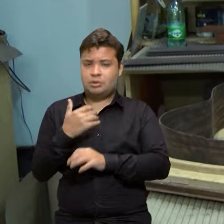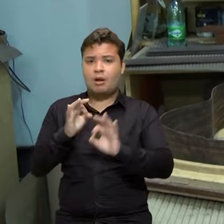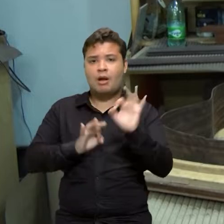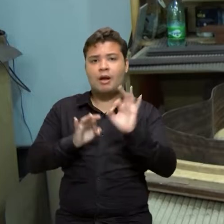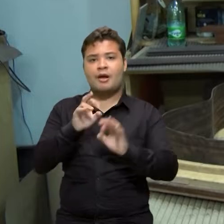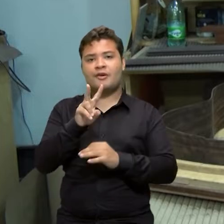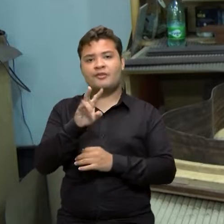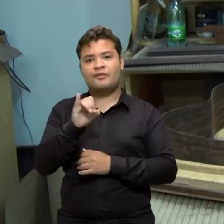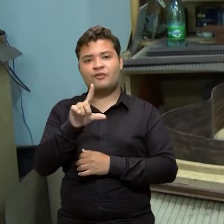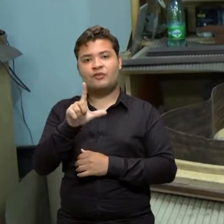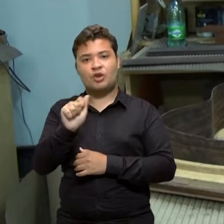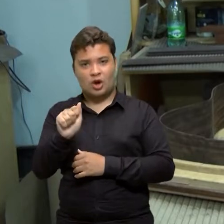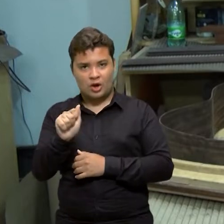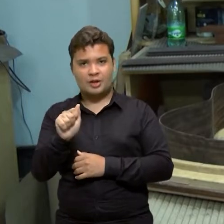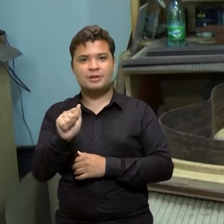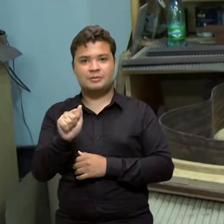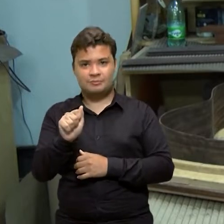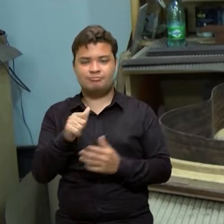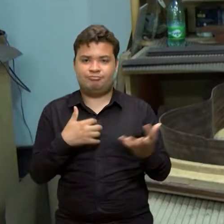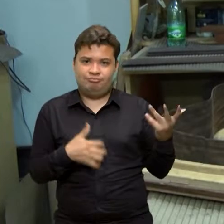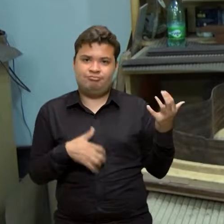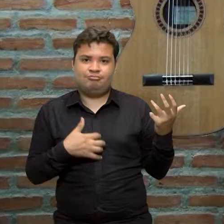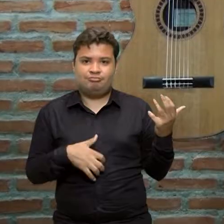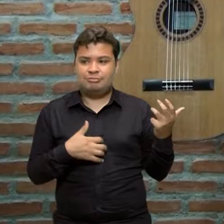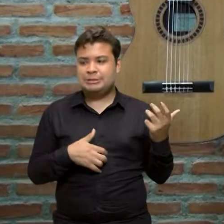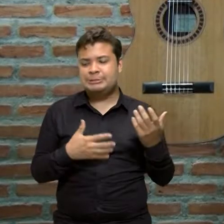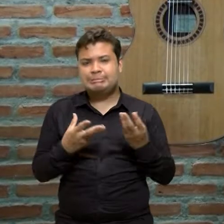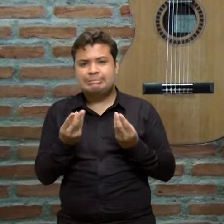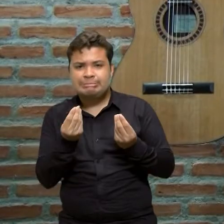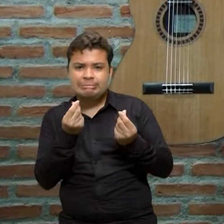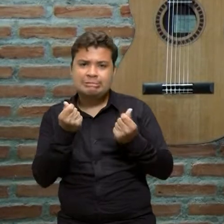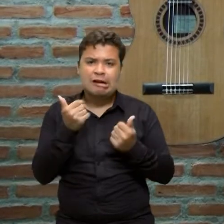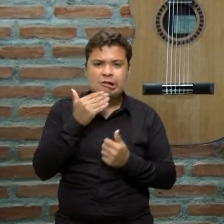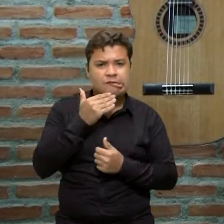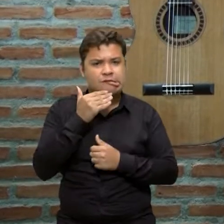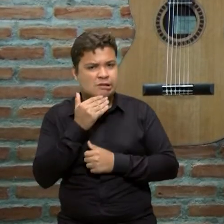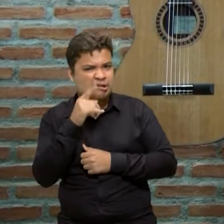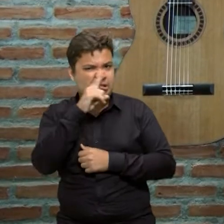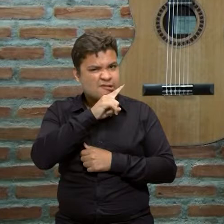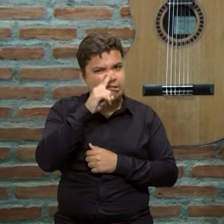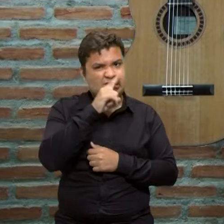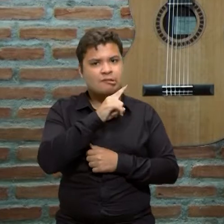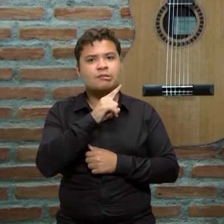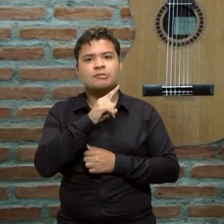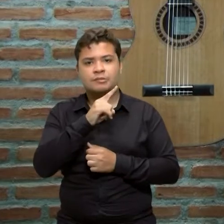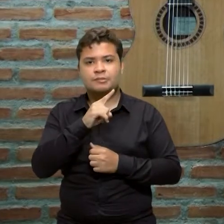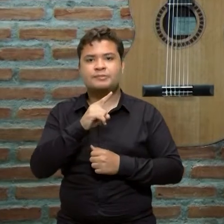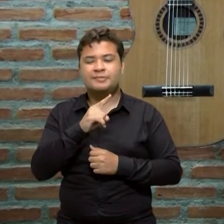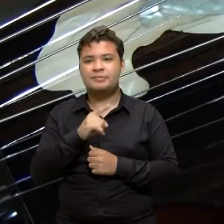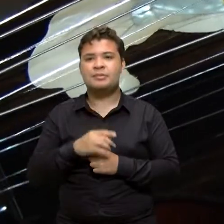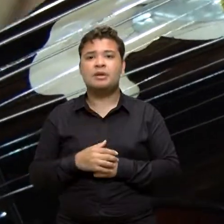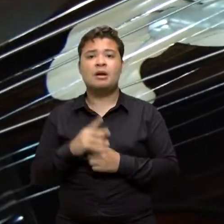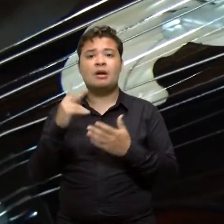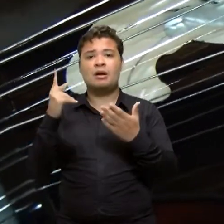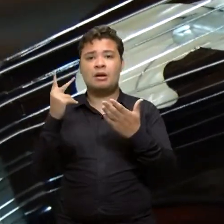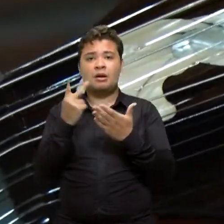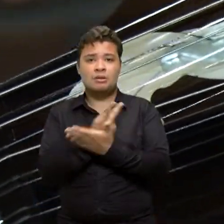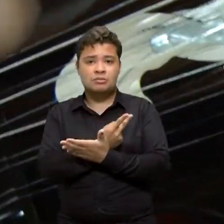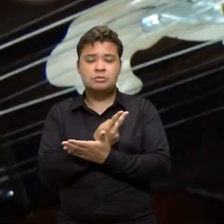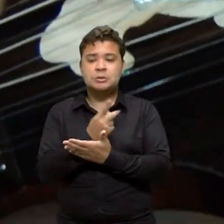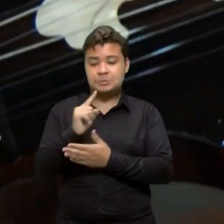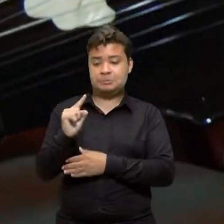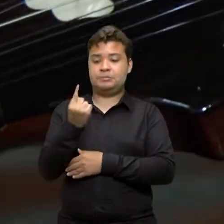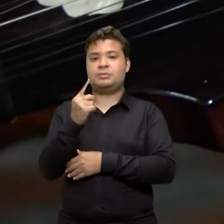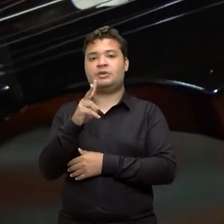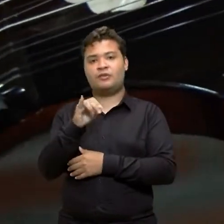fazer uma viola. Eu fiz uma primeira viola, ainda não estava muito boa ainda. Essa primeira viola acabou abrindo as